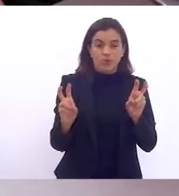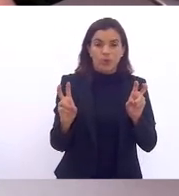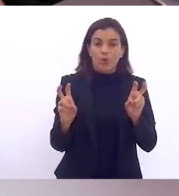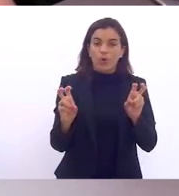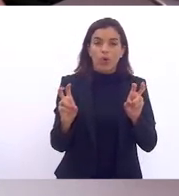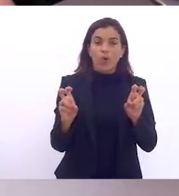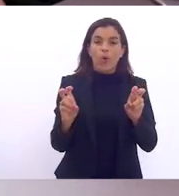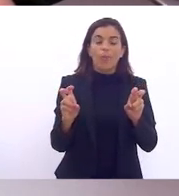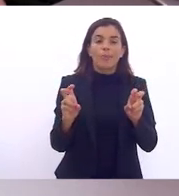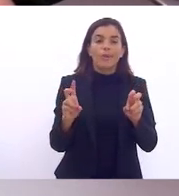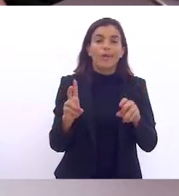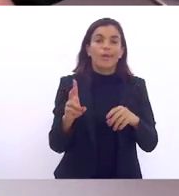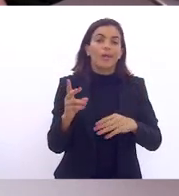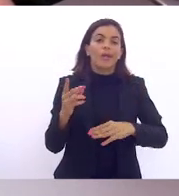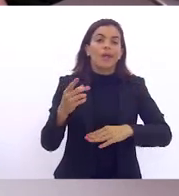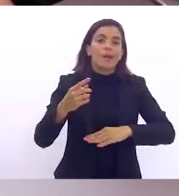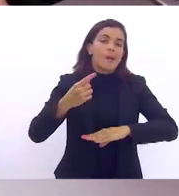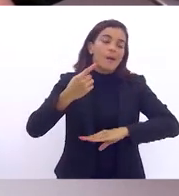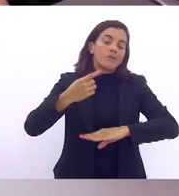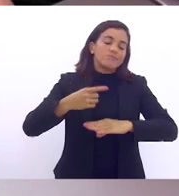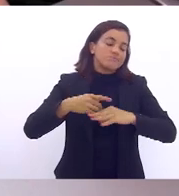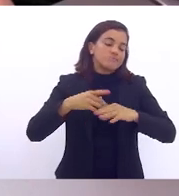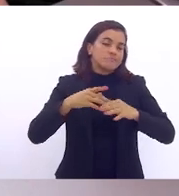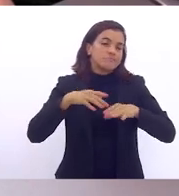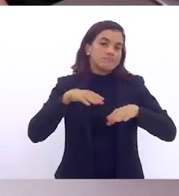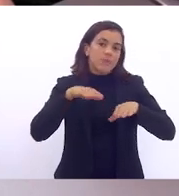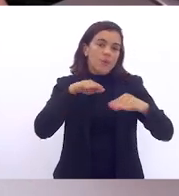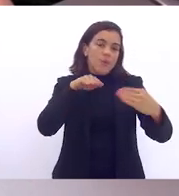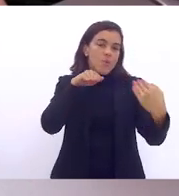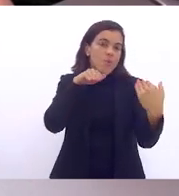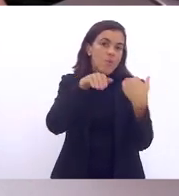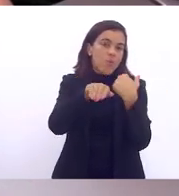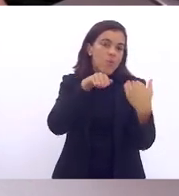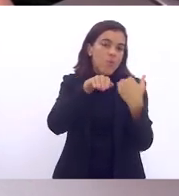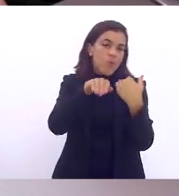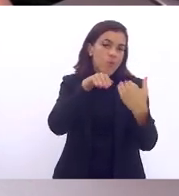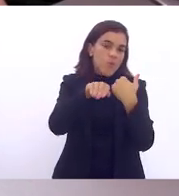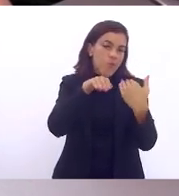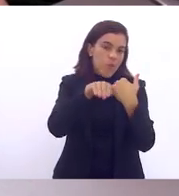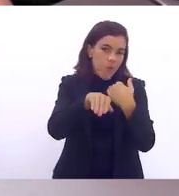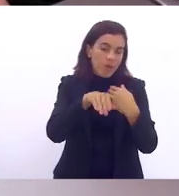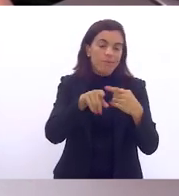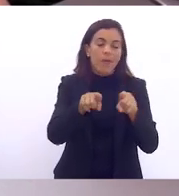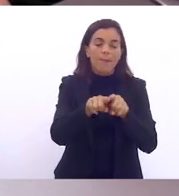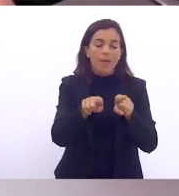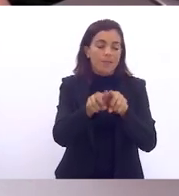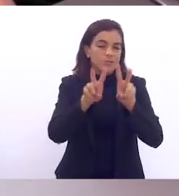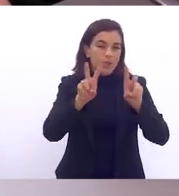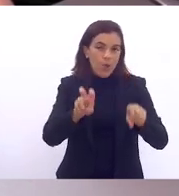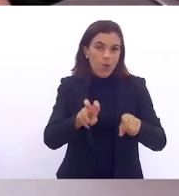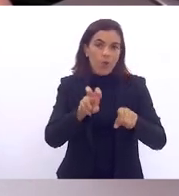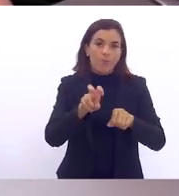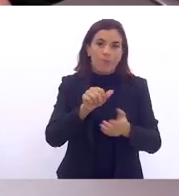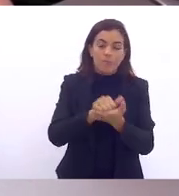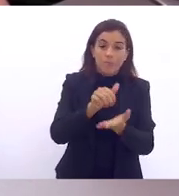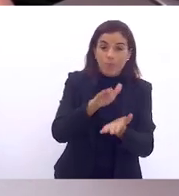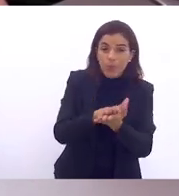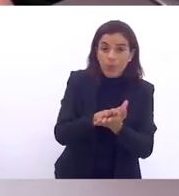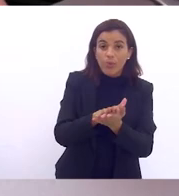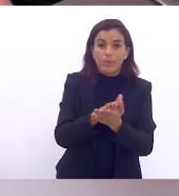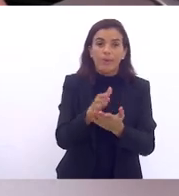interrupção desse fluxo de aplicação de multas eh eh por uma falha